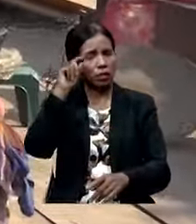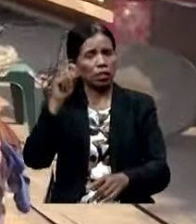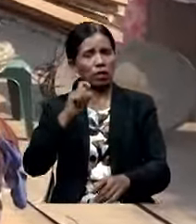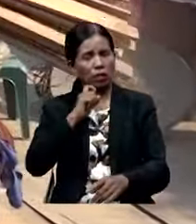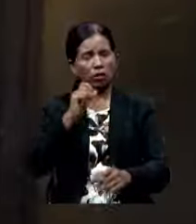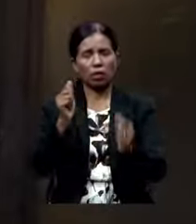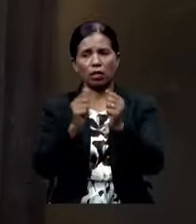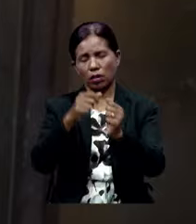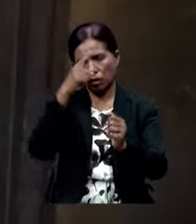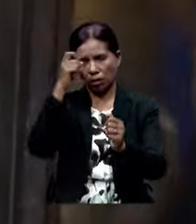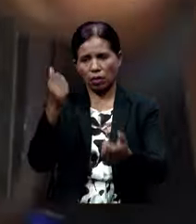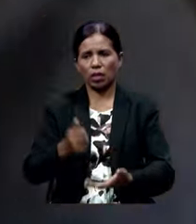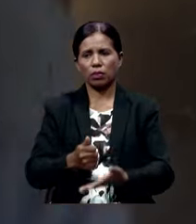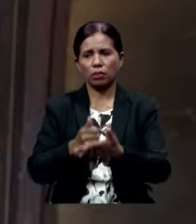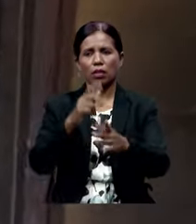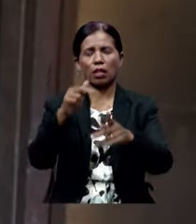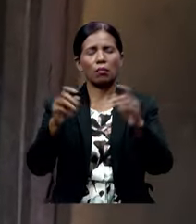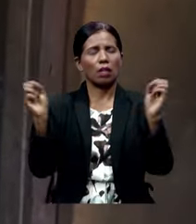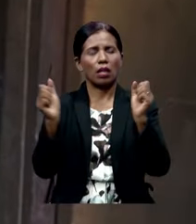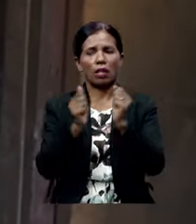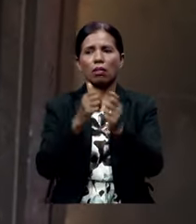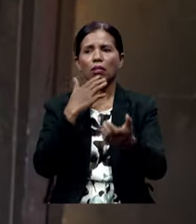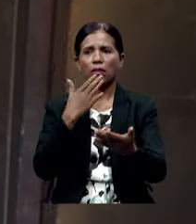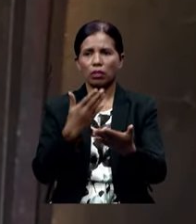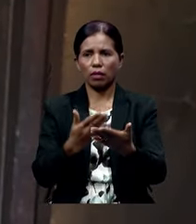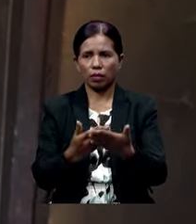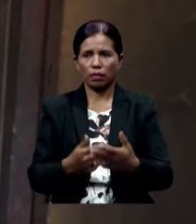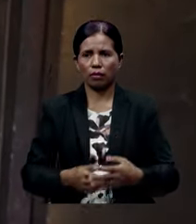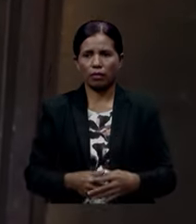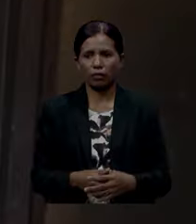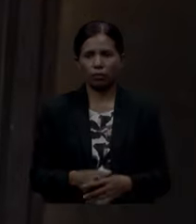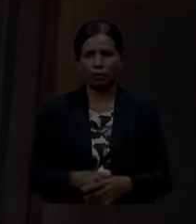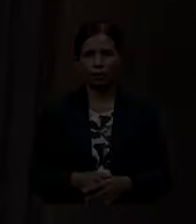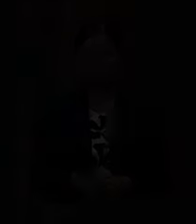o razão trata povo lá o digno. Emerenciana Martins, Marito da Costa, Gemen.